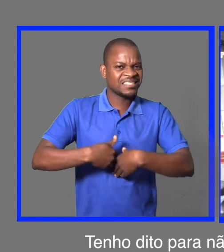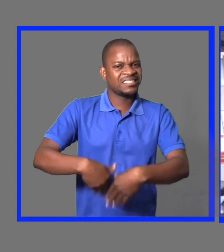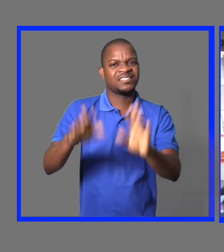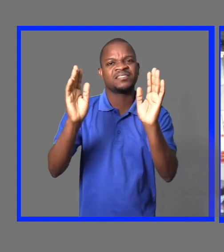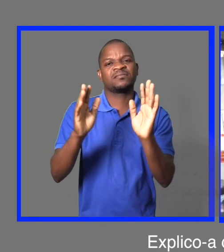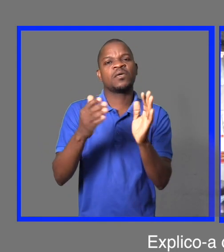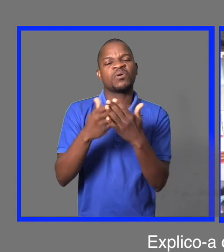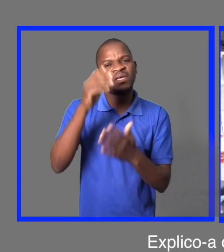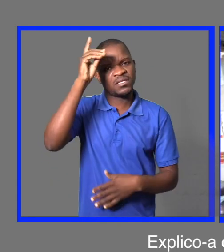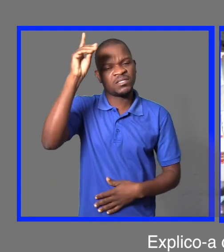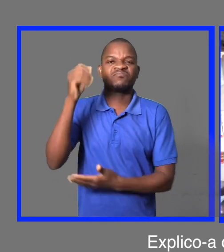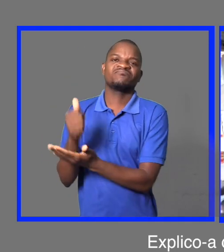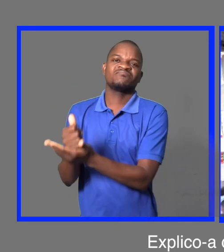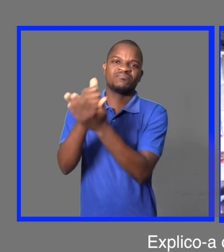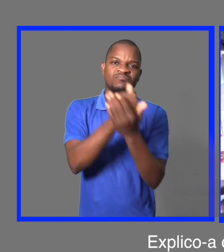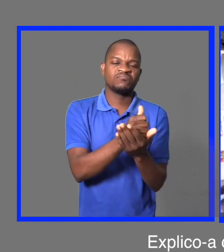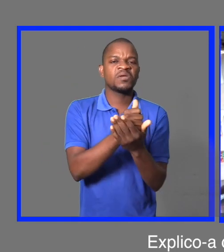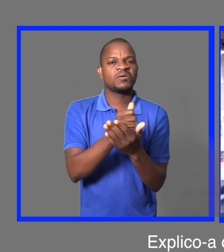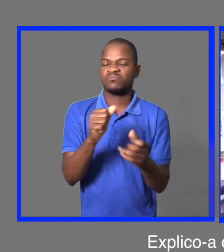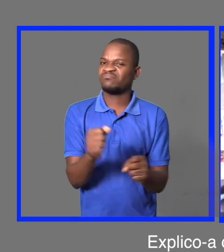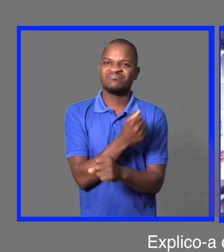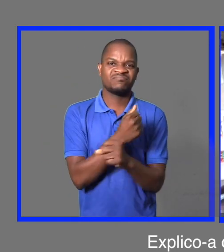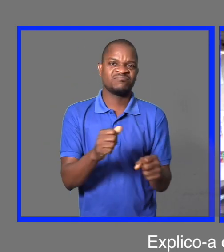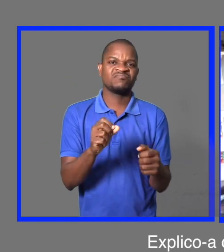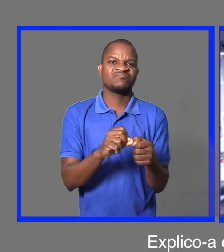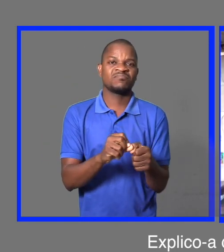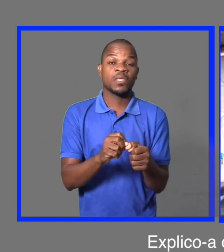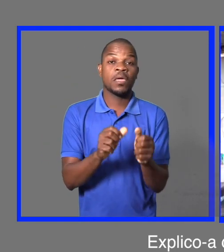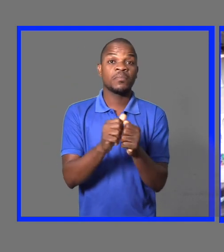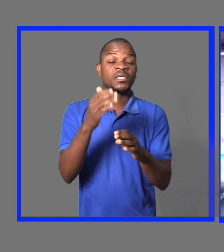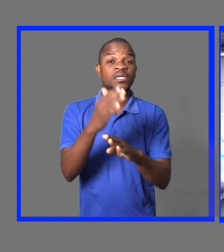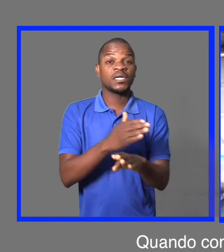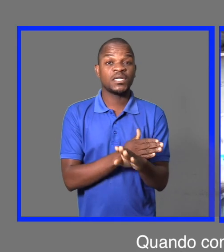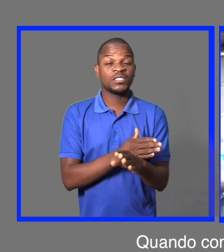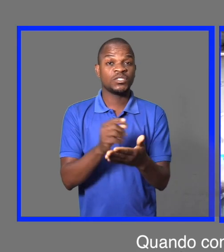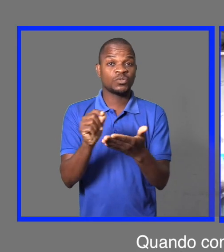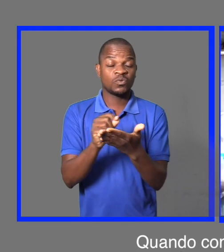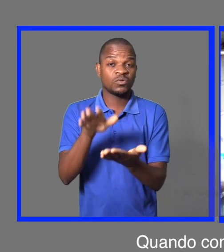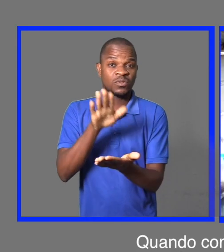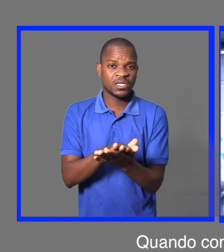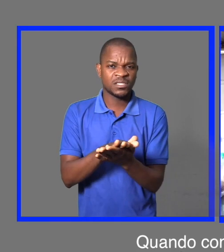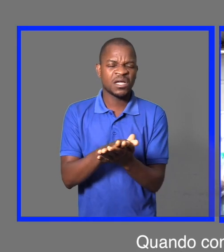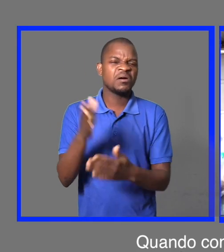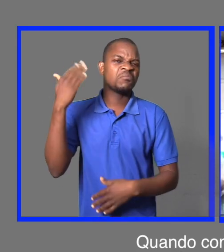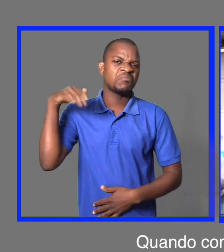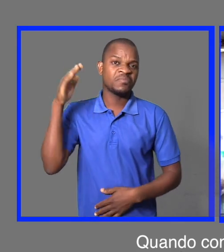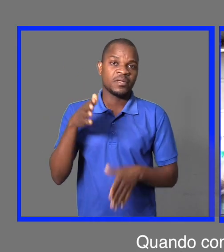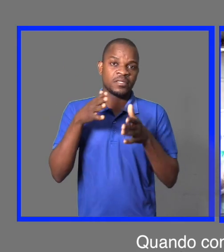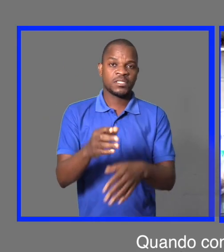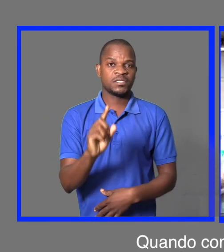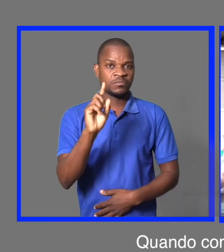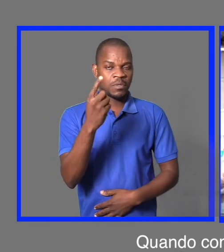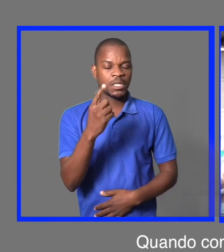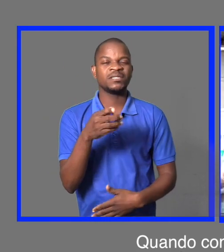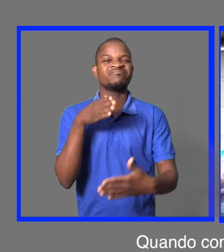problema. Mas agora, quem te deu é Deus. Você não tem que ser assim. Na minha escola, primeiro começou a